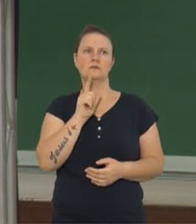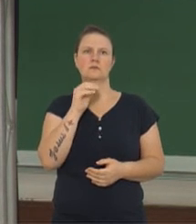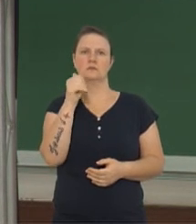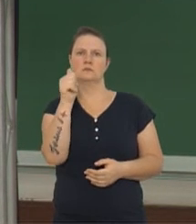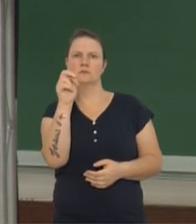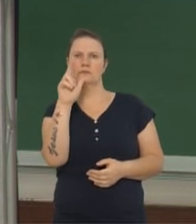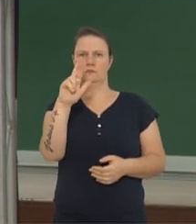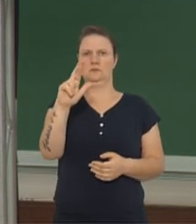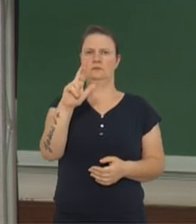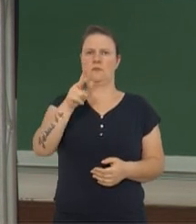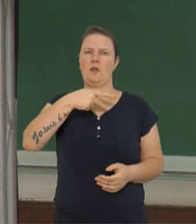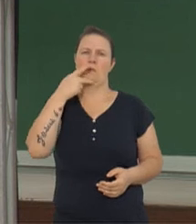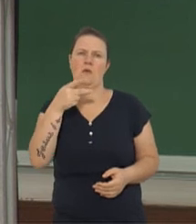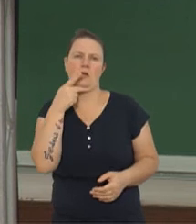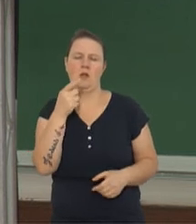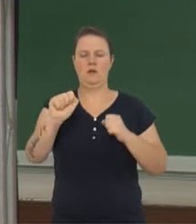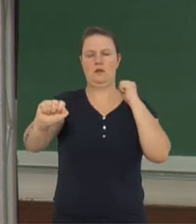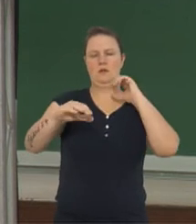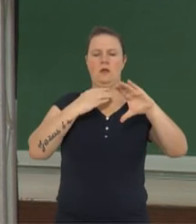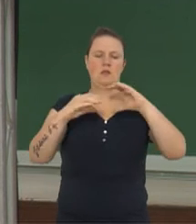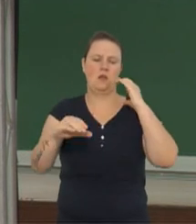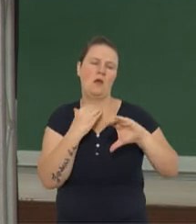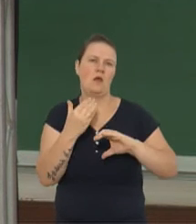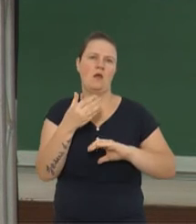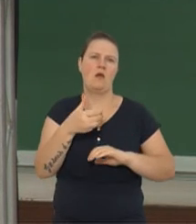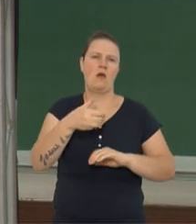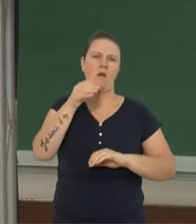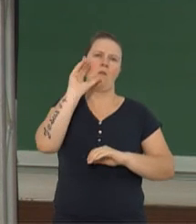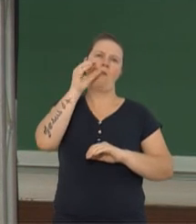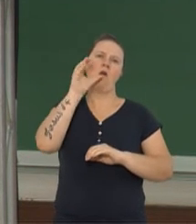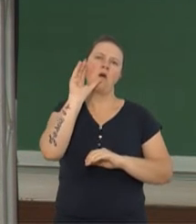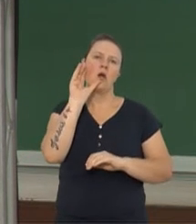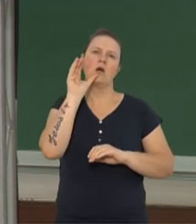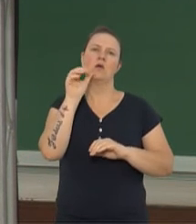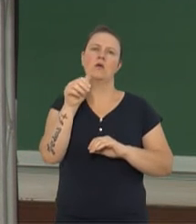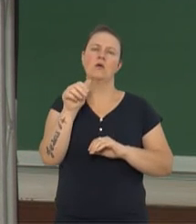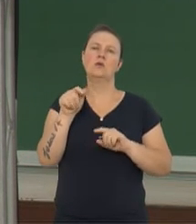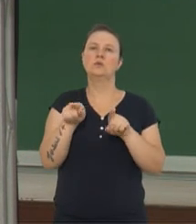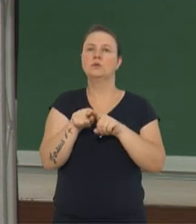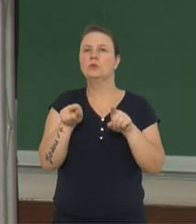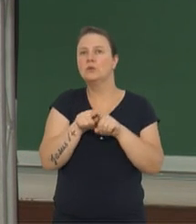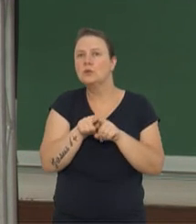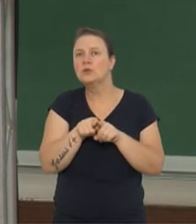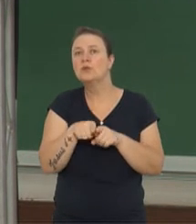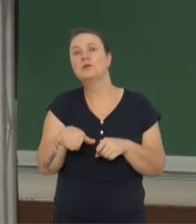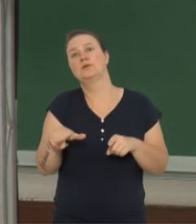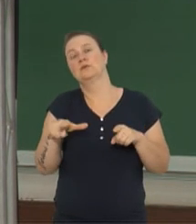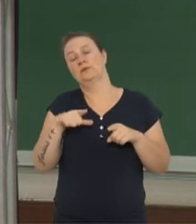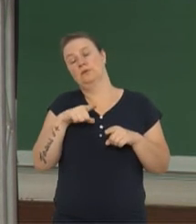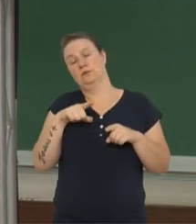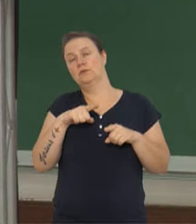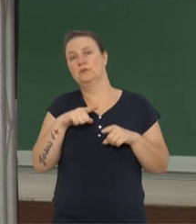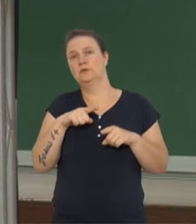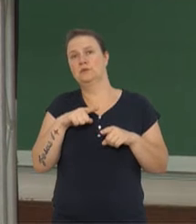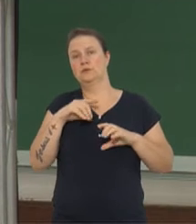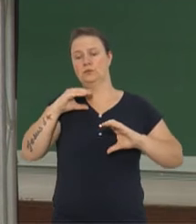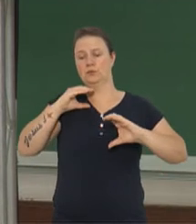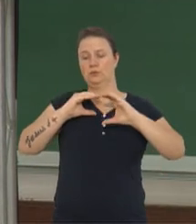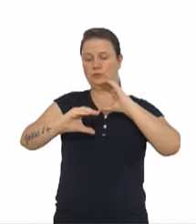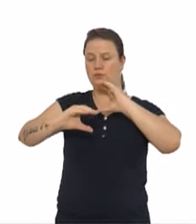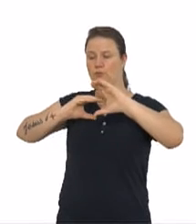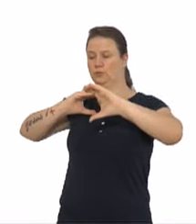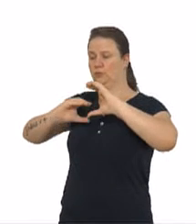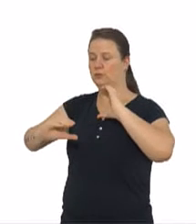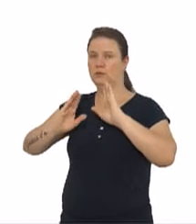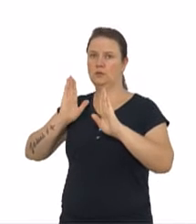Cantar, hablar, beber. Tuitear é a ação, é o verbo de fazer postagens. Comunicar-se por meio